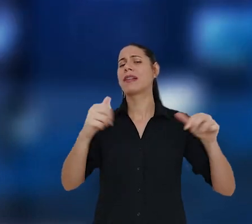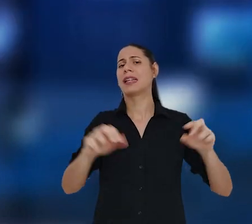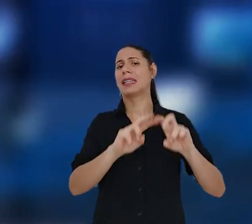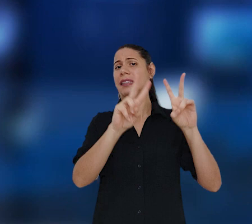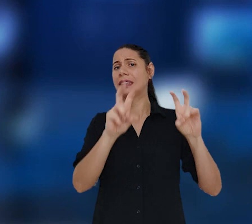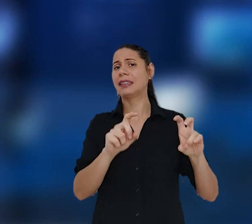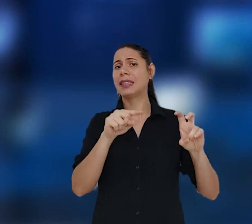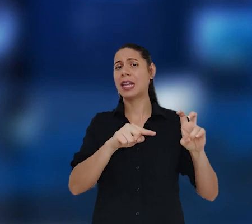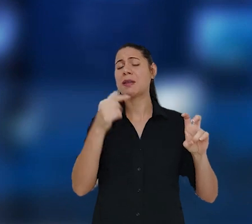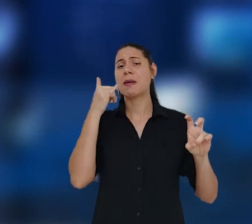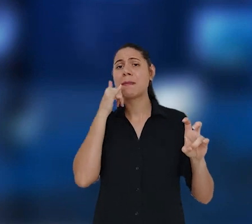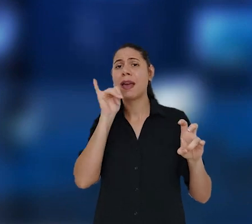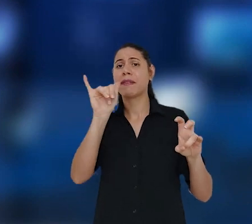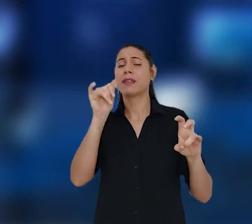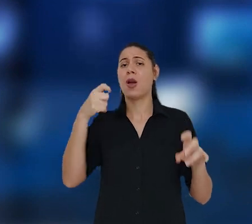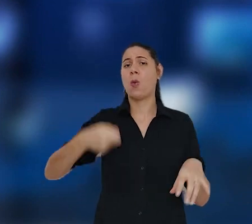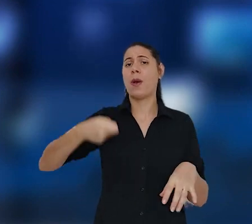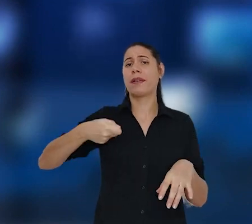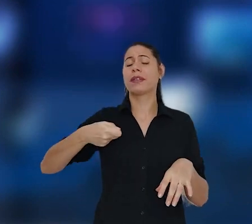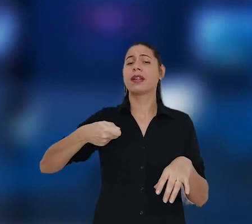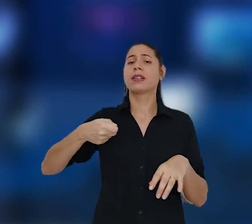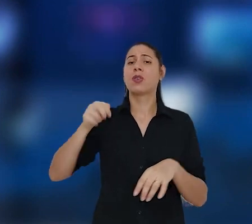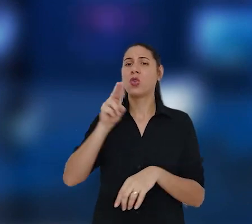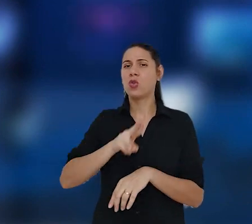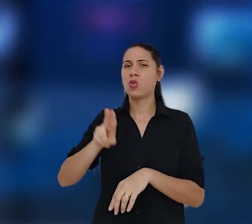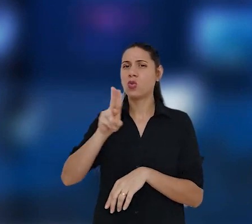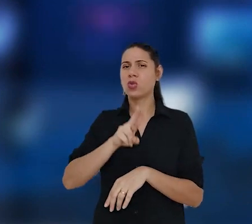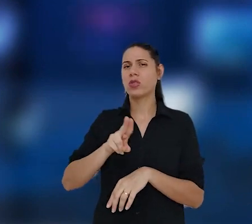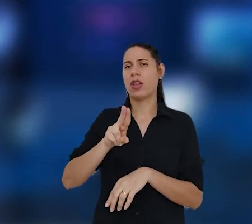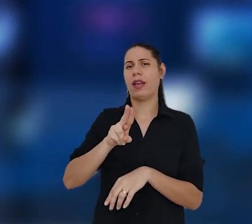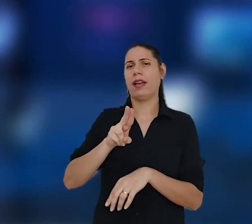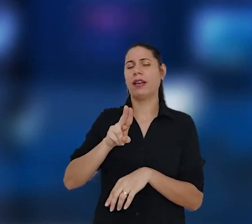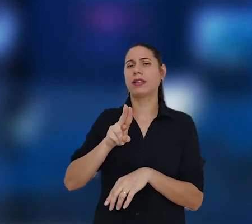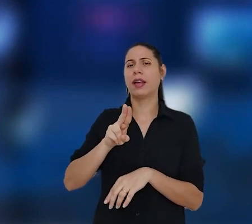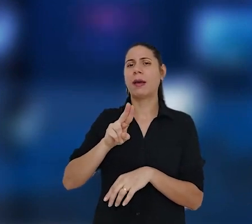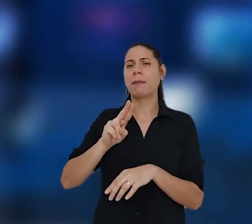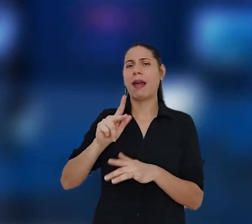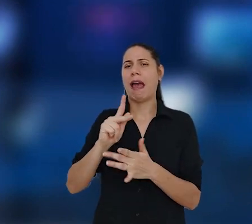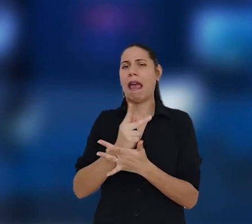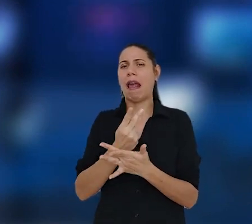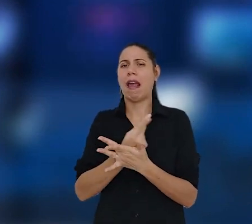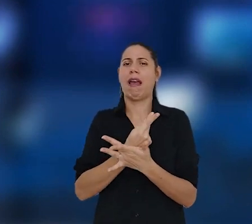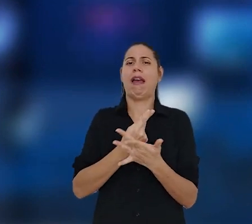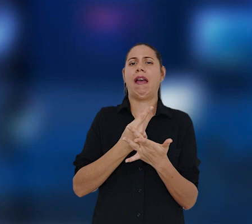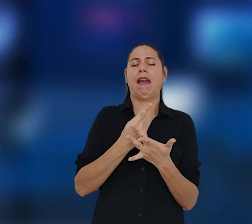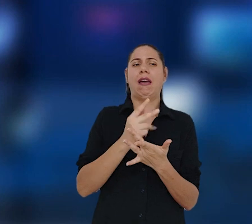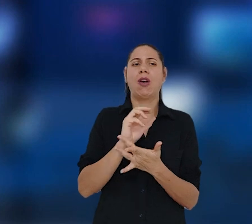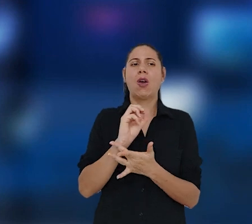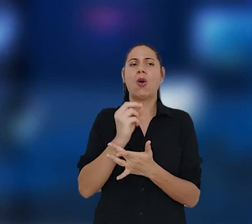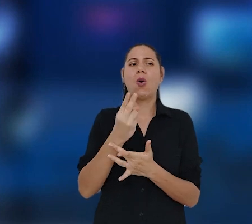questão para evitar que uma decisão seja usada como salvo-conduto para manipular